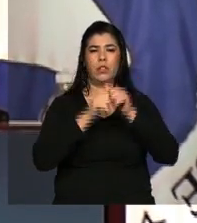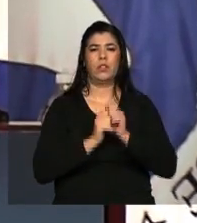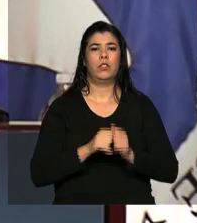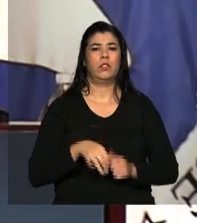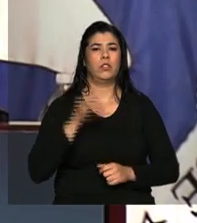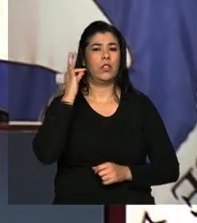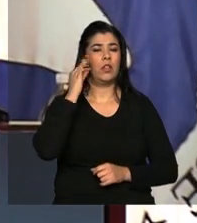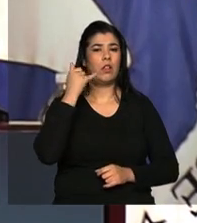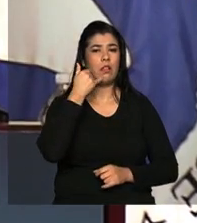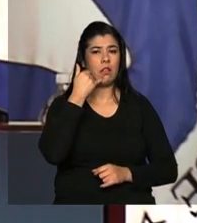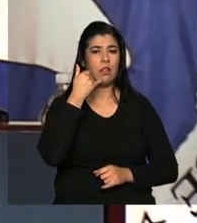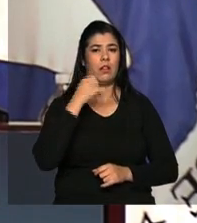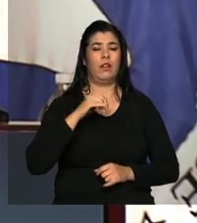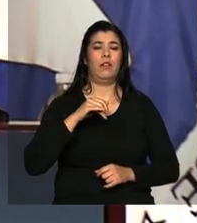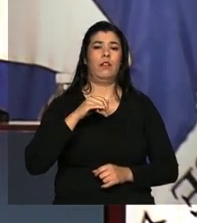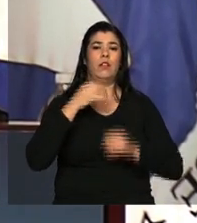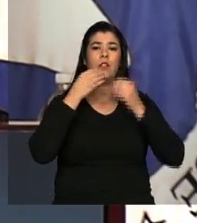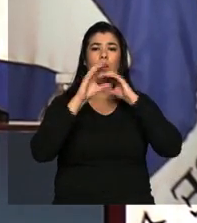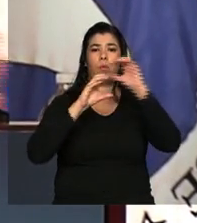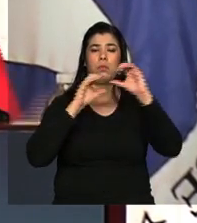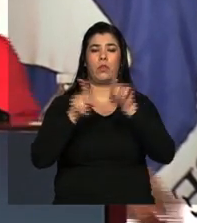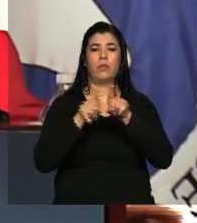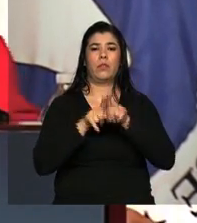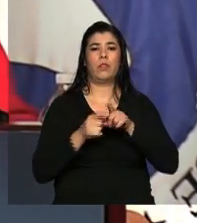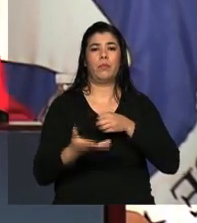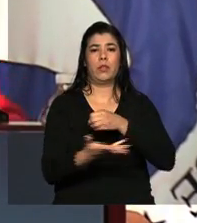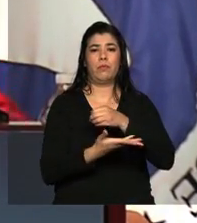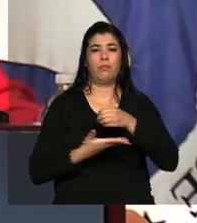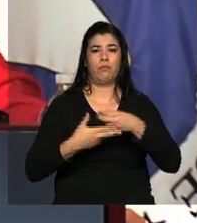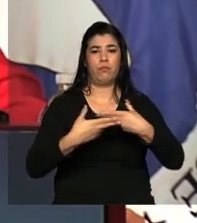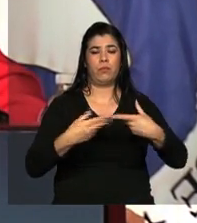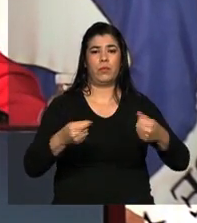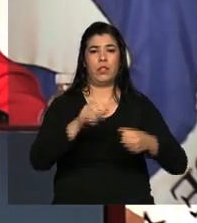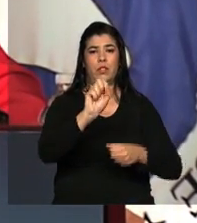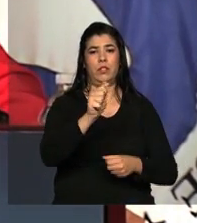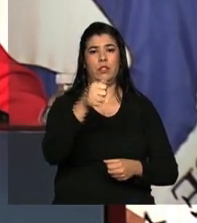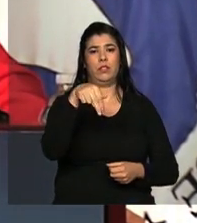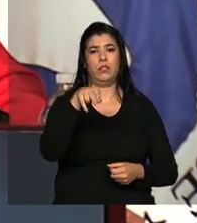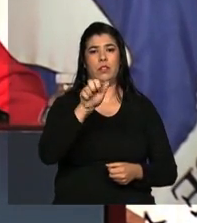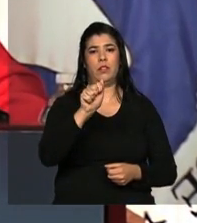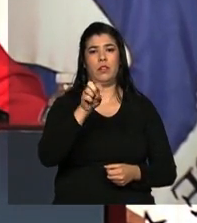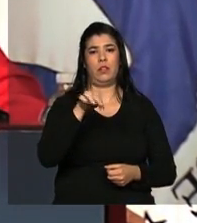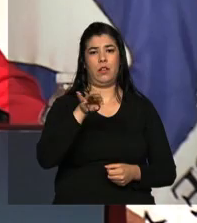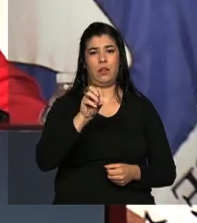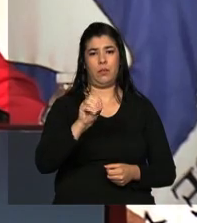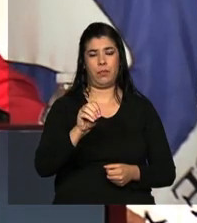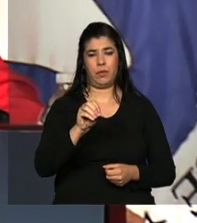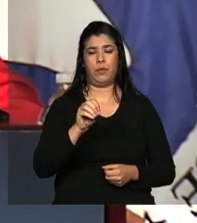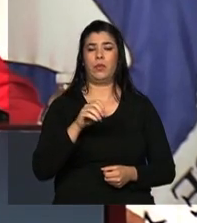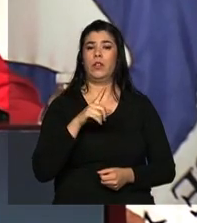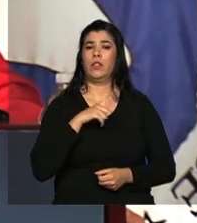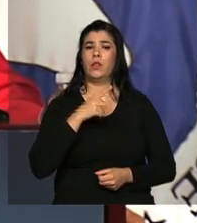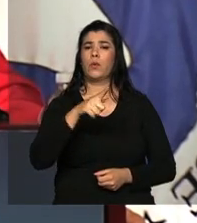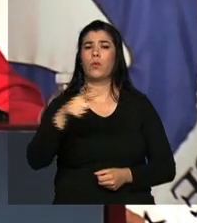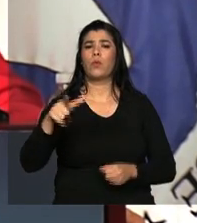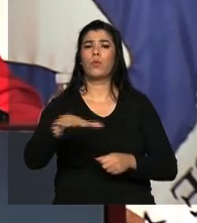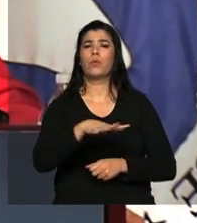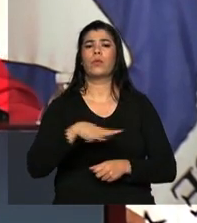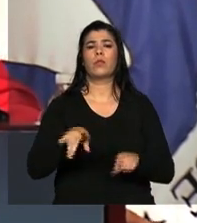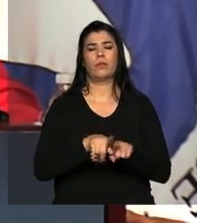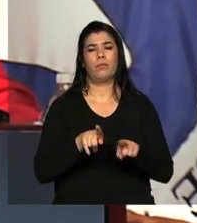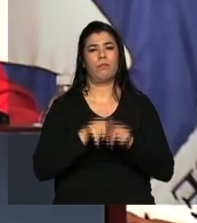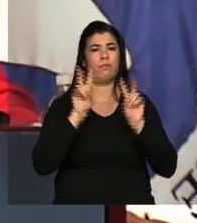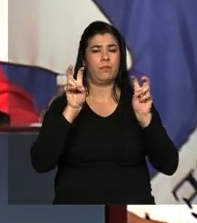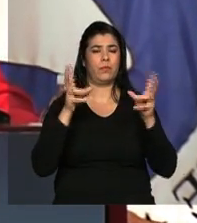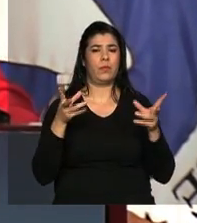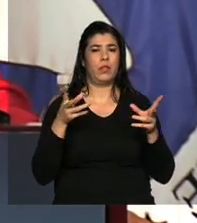e saneamento. E em algumas outras áreas que eu não estou aqui citando. Nós queremos conquistar